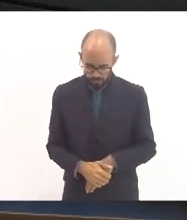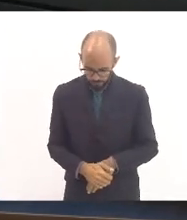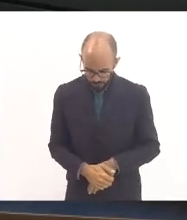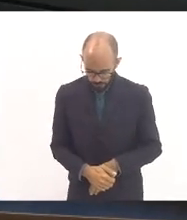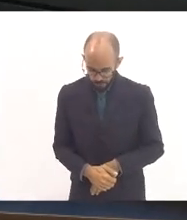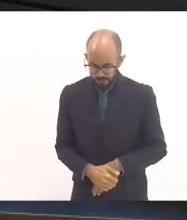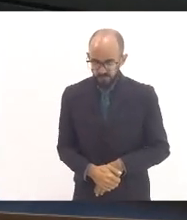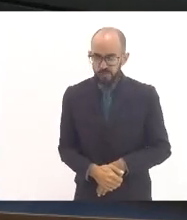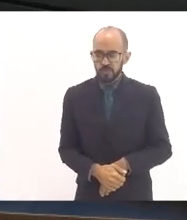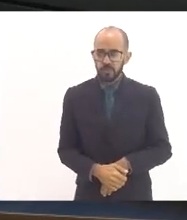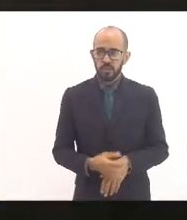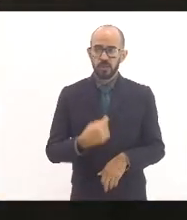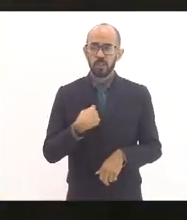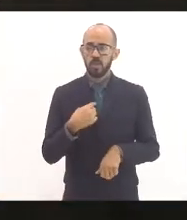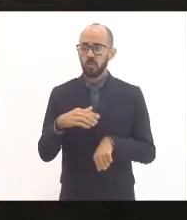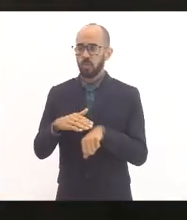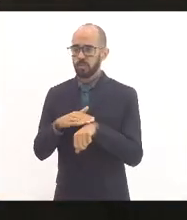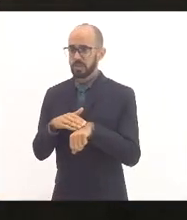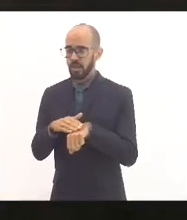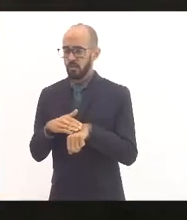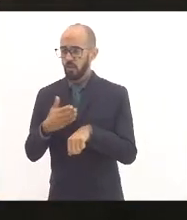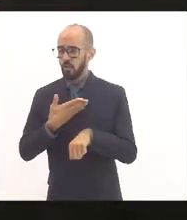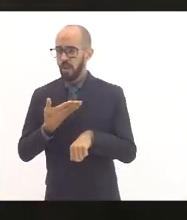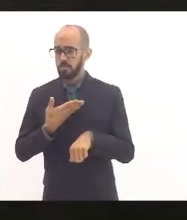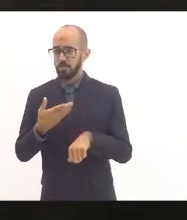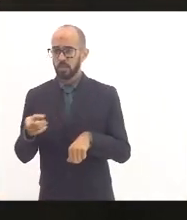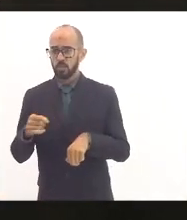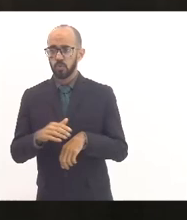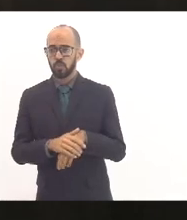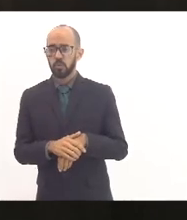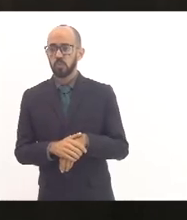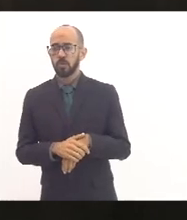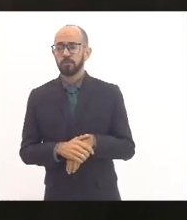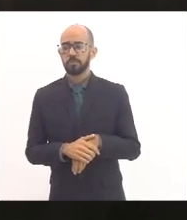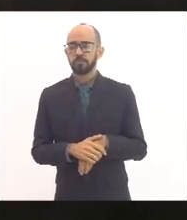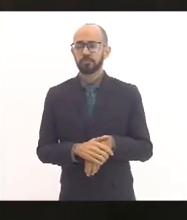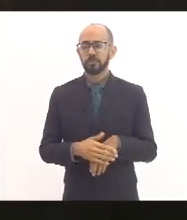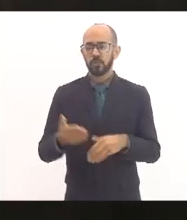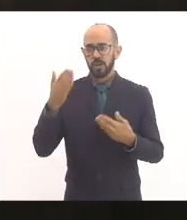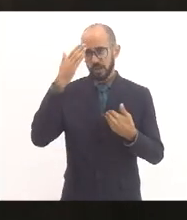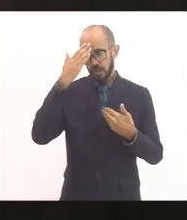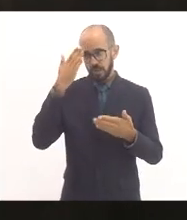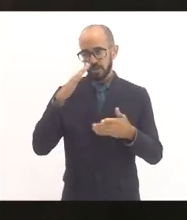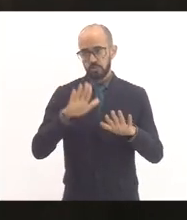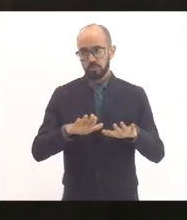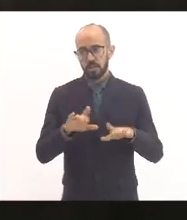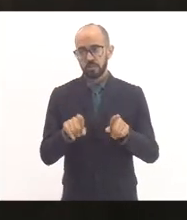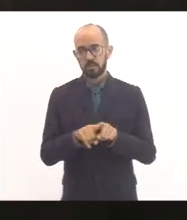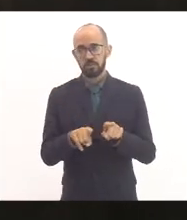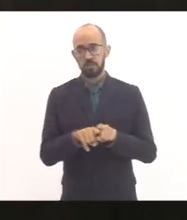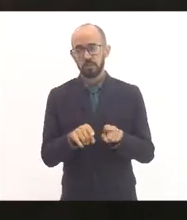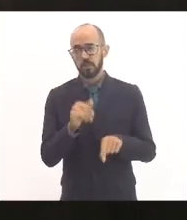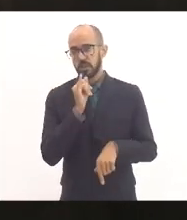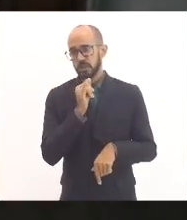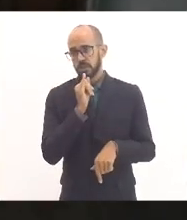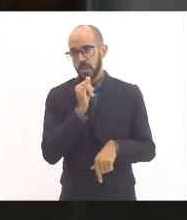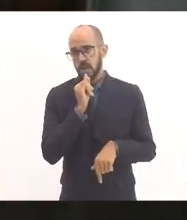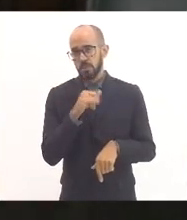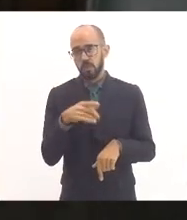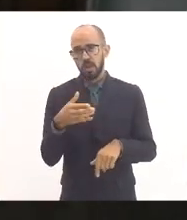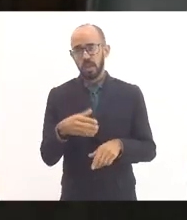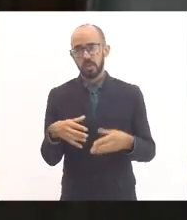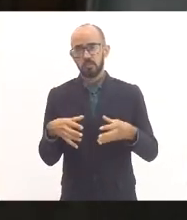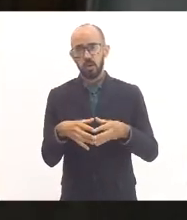eu converso avalia com um colega bom e agradeço demais mas por exemplo ele chegou a